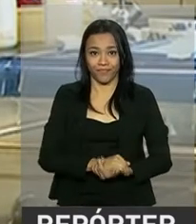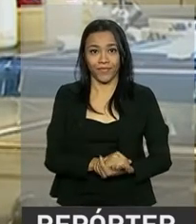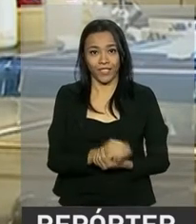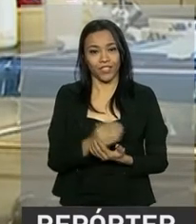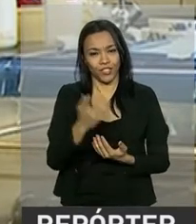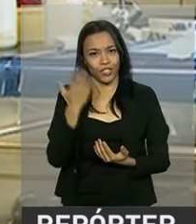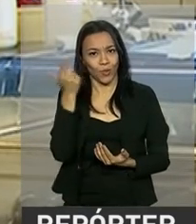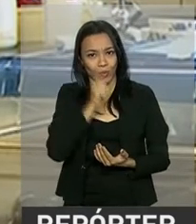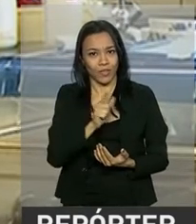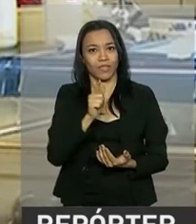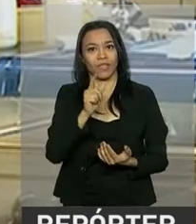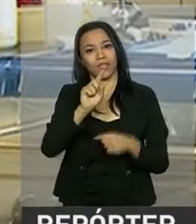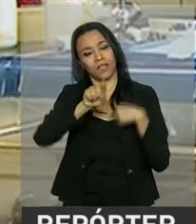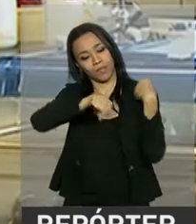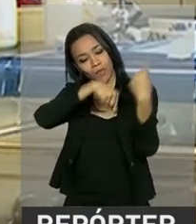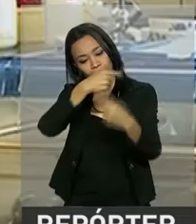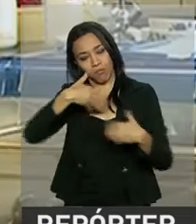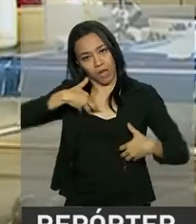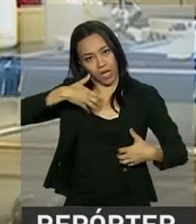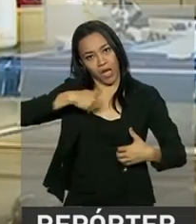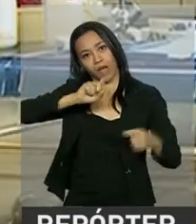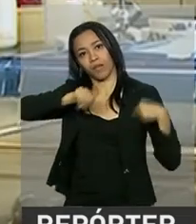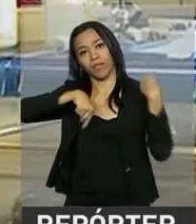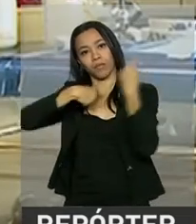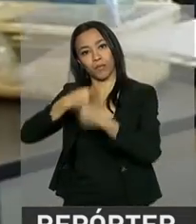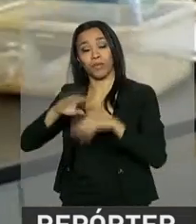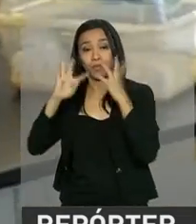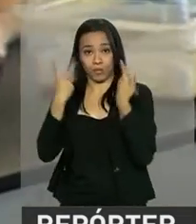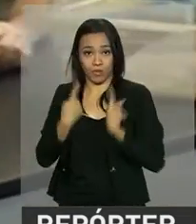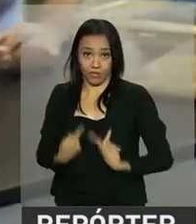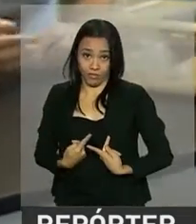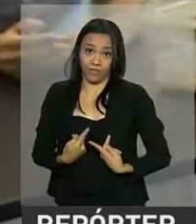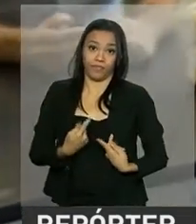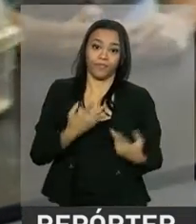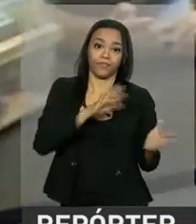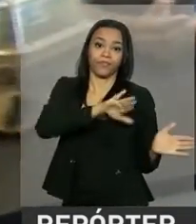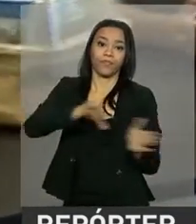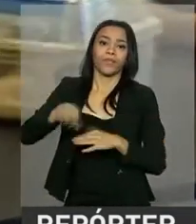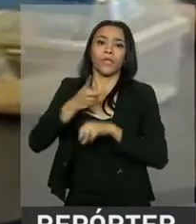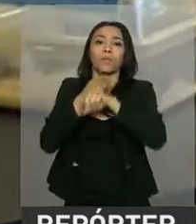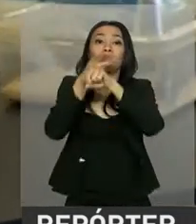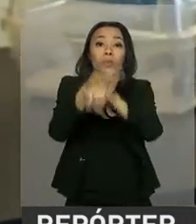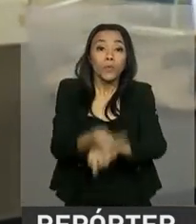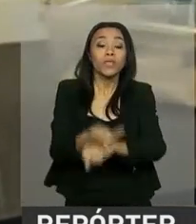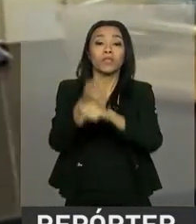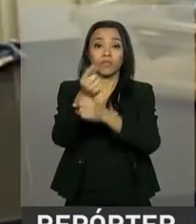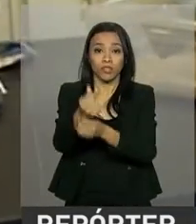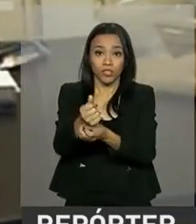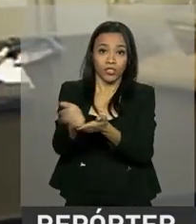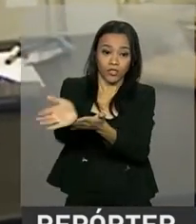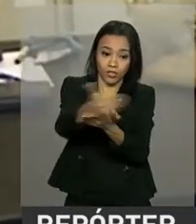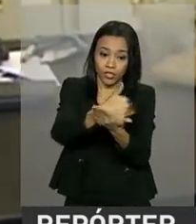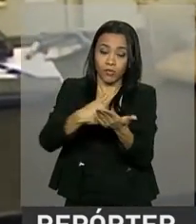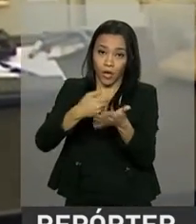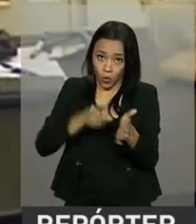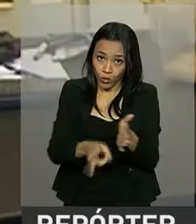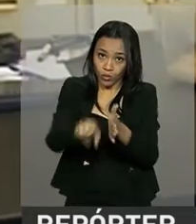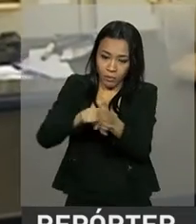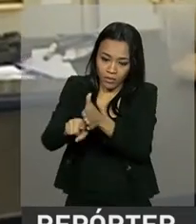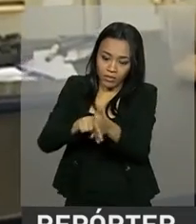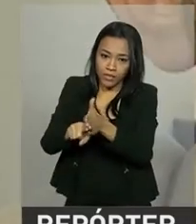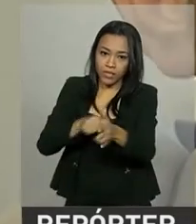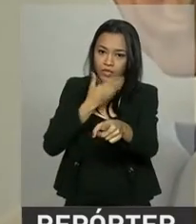de evoluir para um macaco e talvez depois uma fase pinga em busca de recursos para dar seguimento às pesquisas já